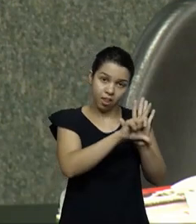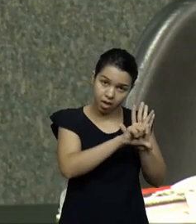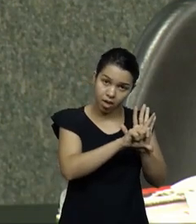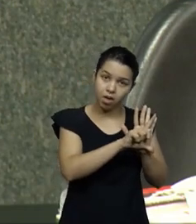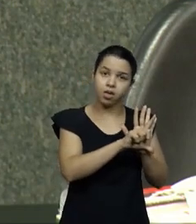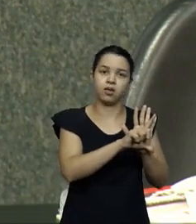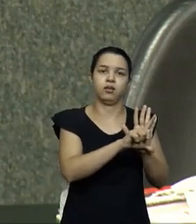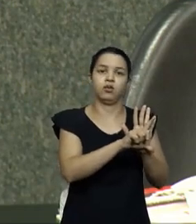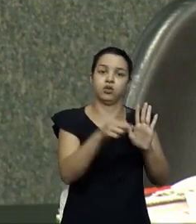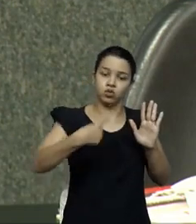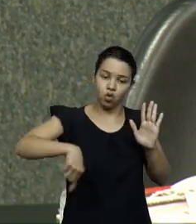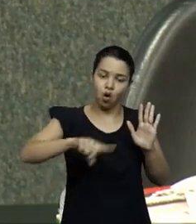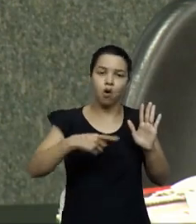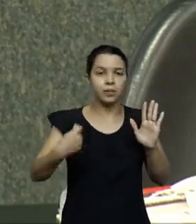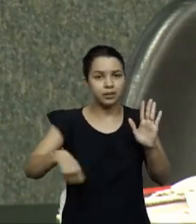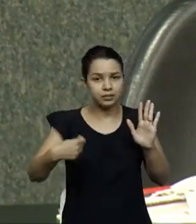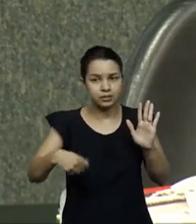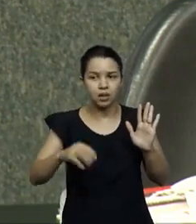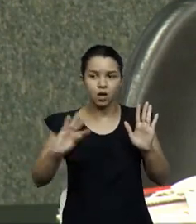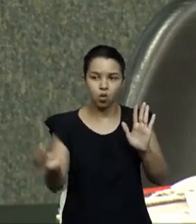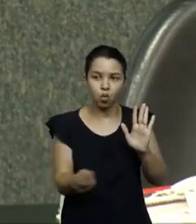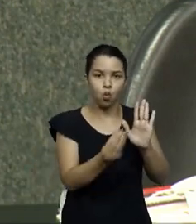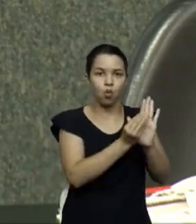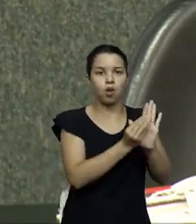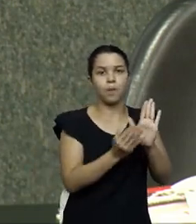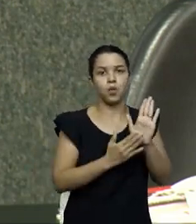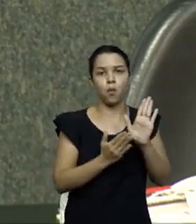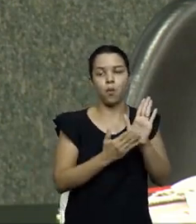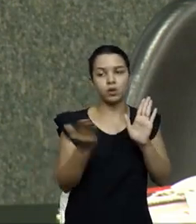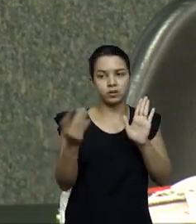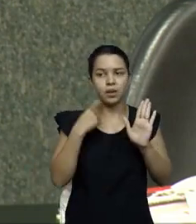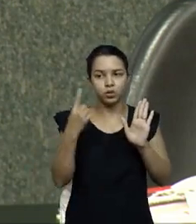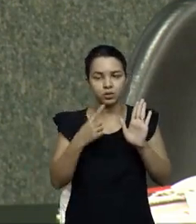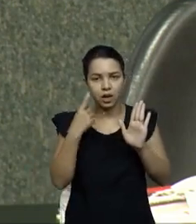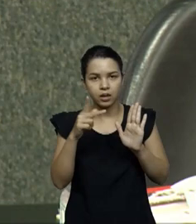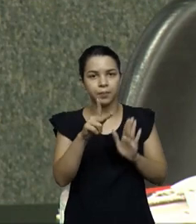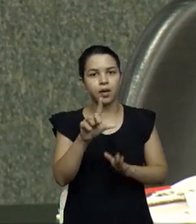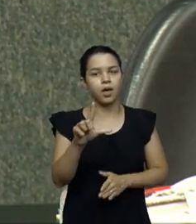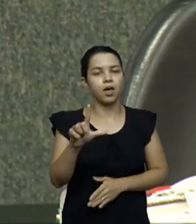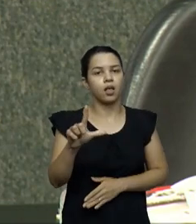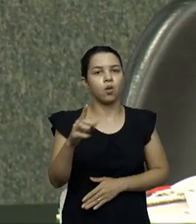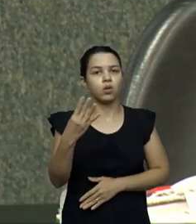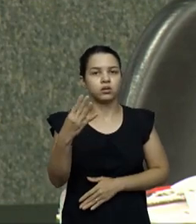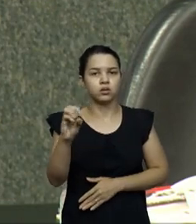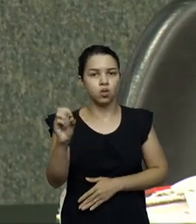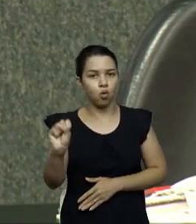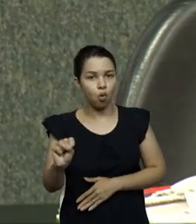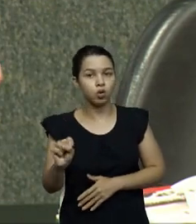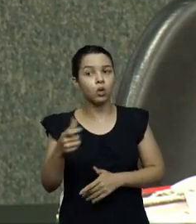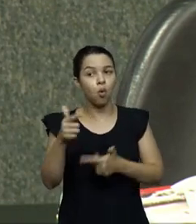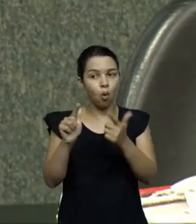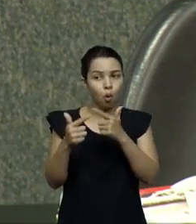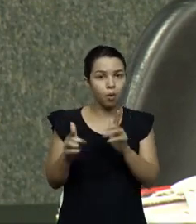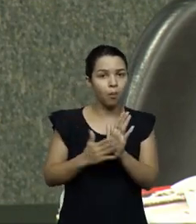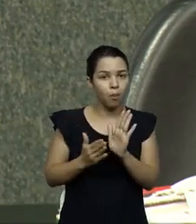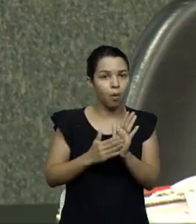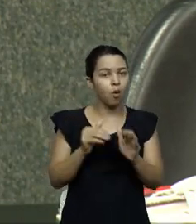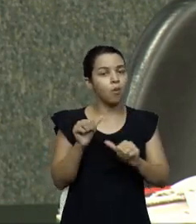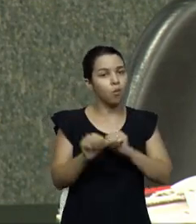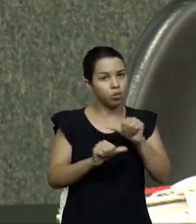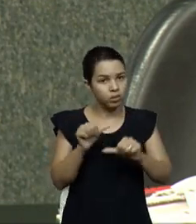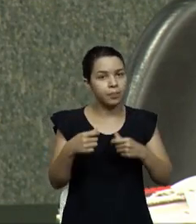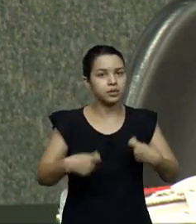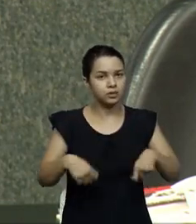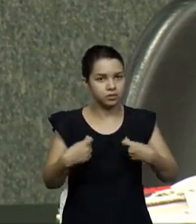já tem proposição da deputada no pele 408 mas tem outras funções que não precisamos altera uma delas da qual